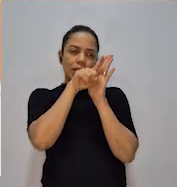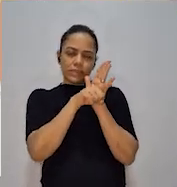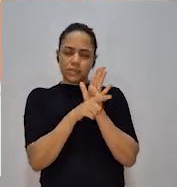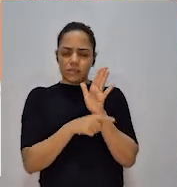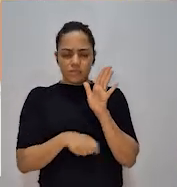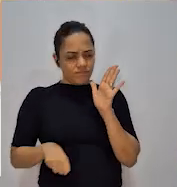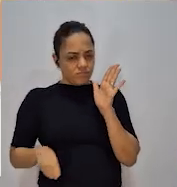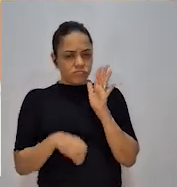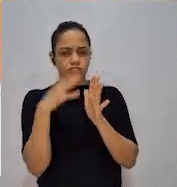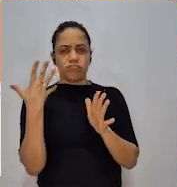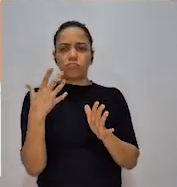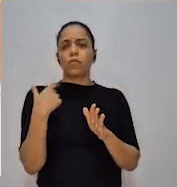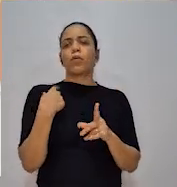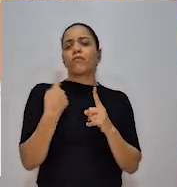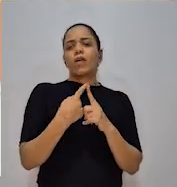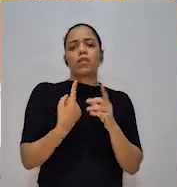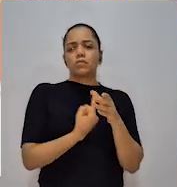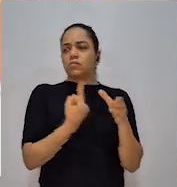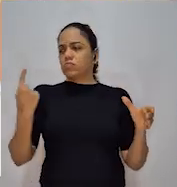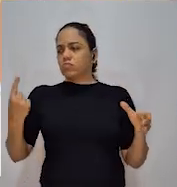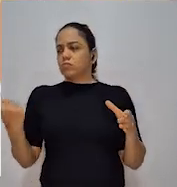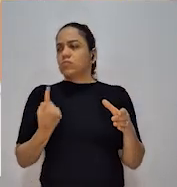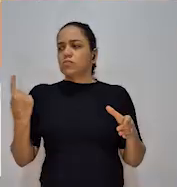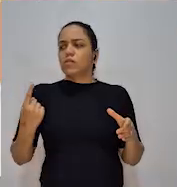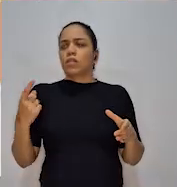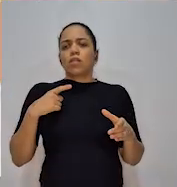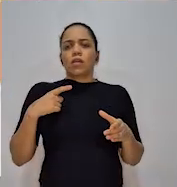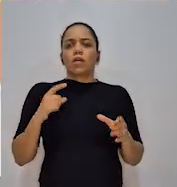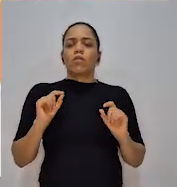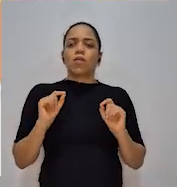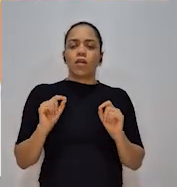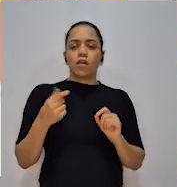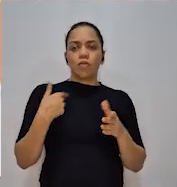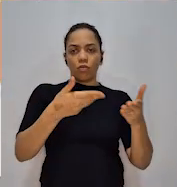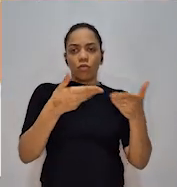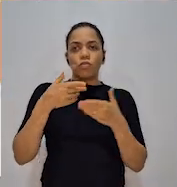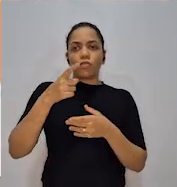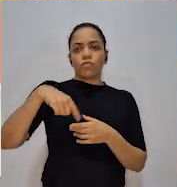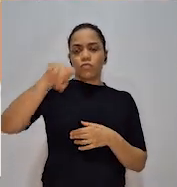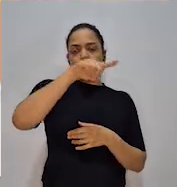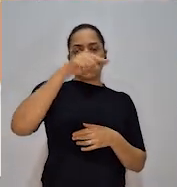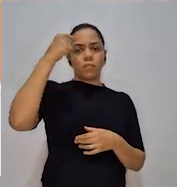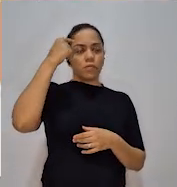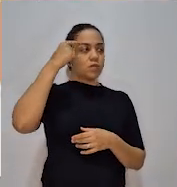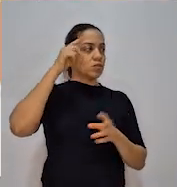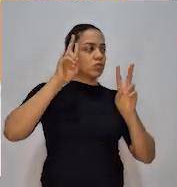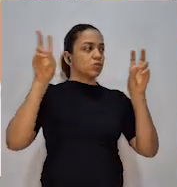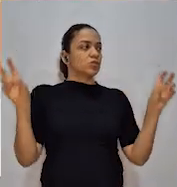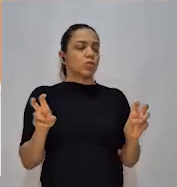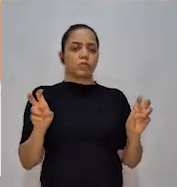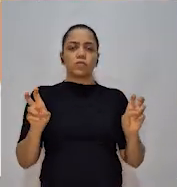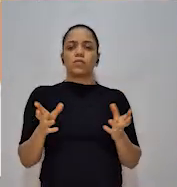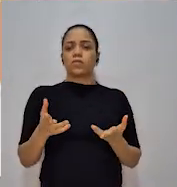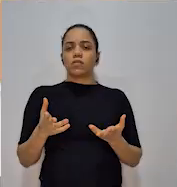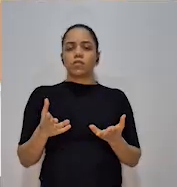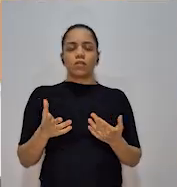de exclusão e tudo mais. Esses são dados de mercado. E eu convido vocês a olharem para eles, porque a